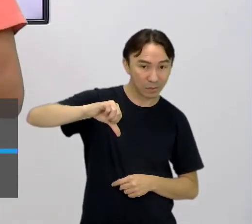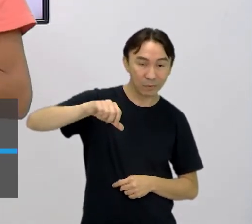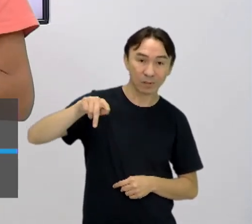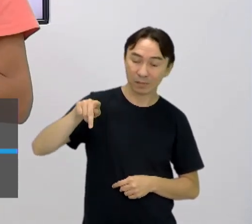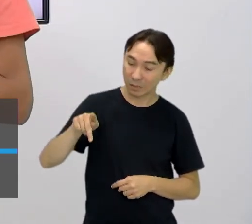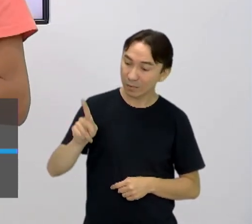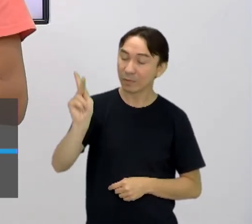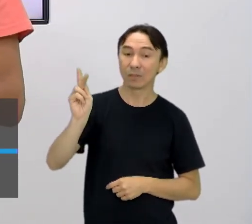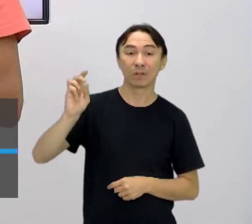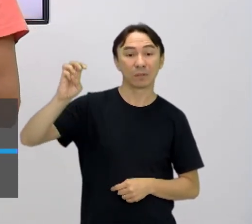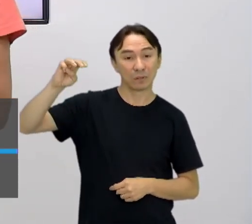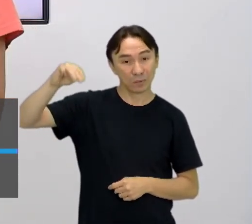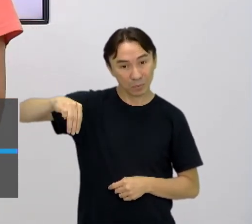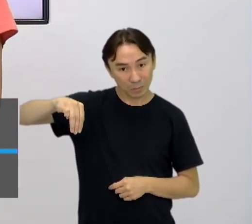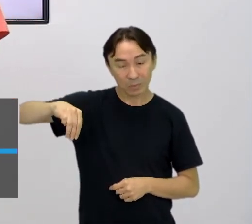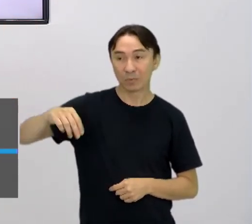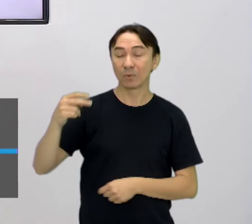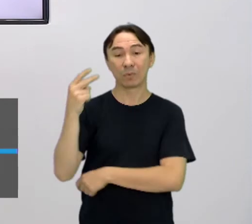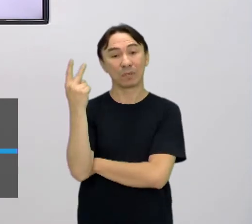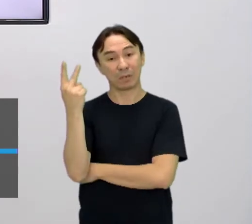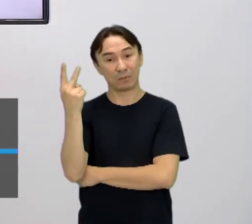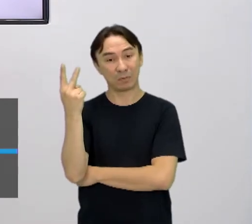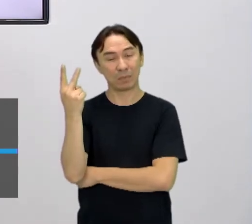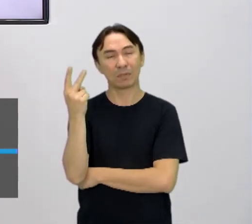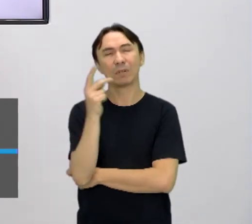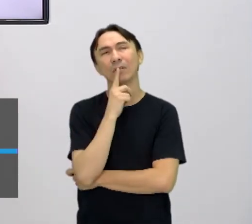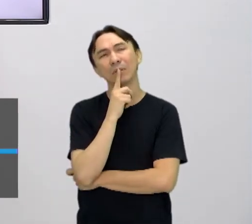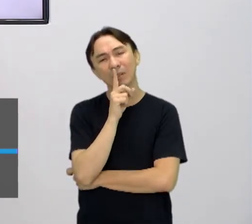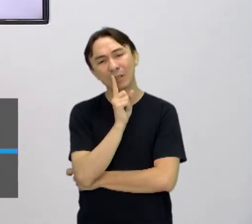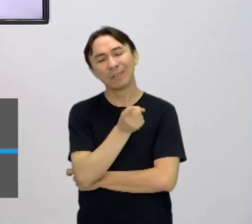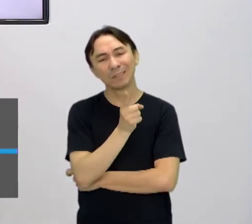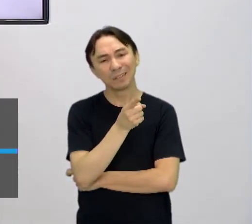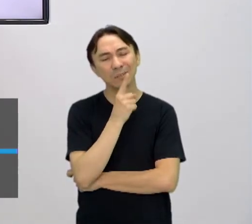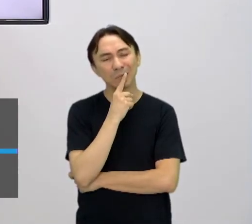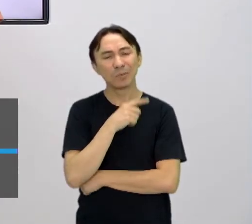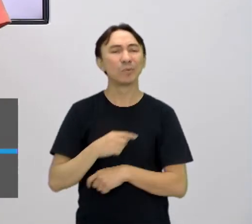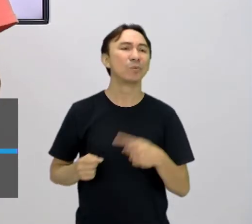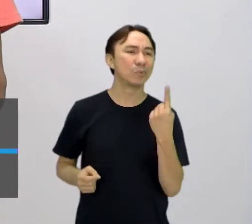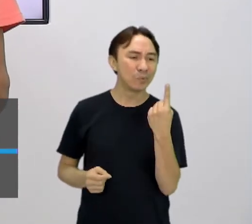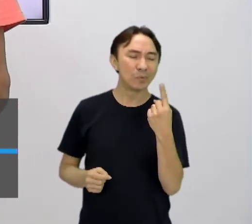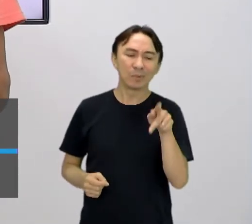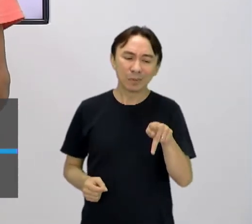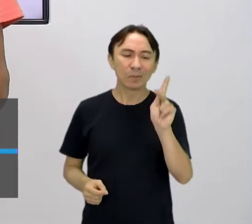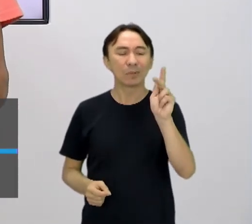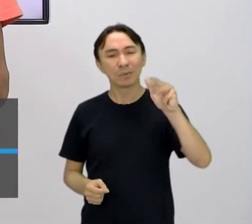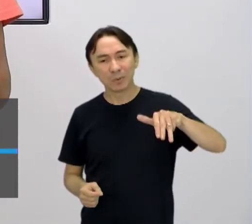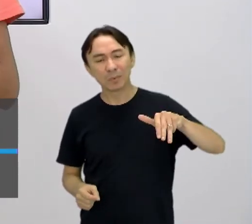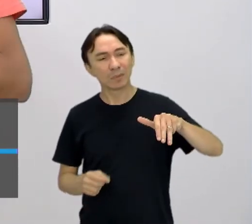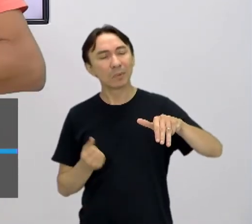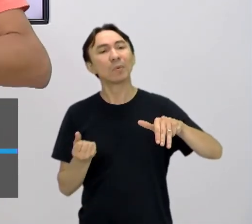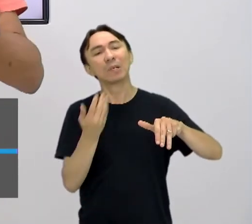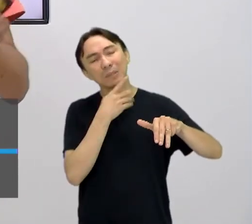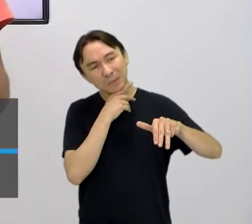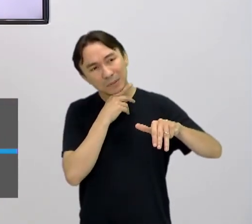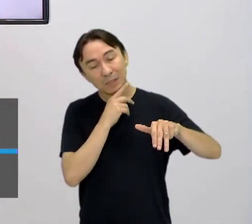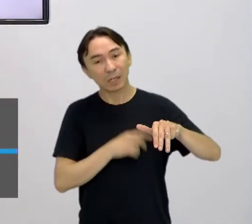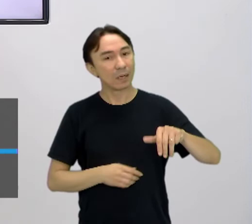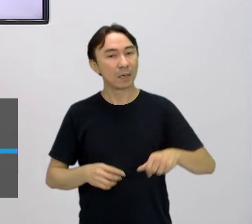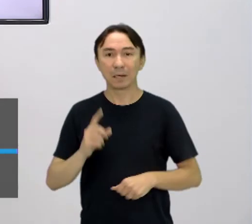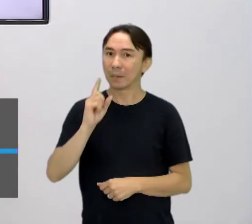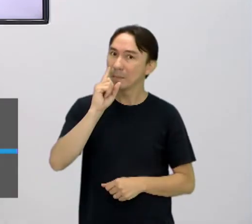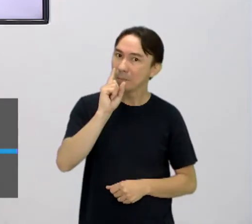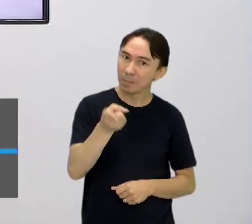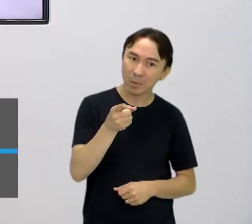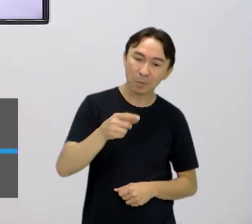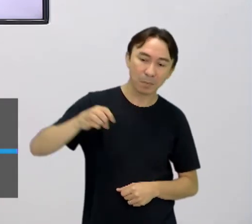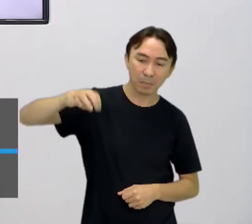7, 49 quilômetros quadrados. Professor, quanto que é um quilômetro? Um quilômetro é 1.000 metros. Aí, se você fizer a conversão, você